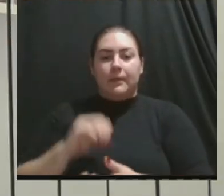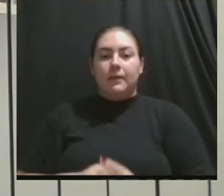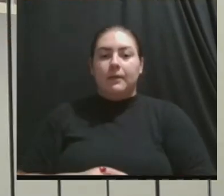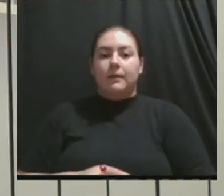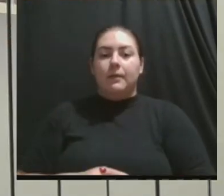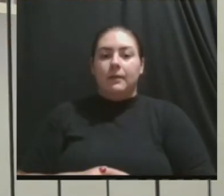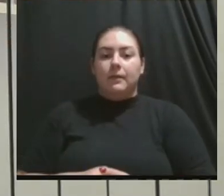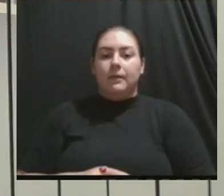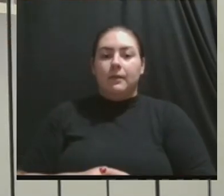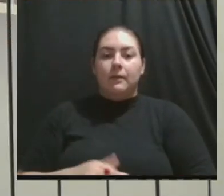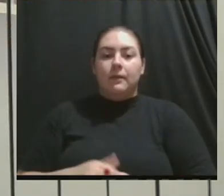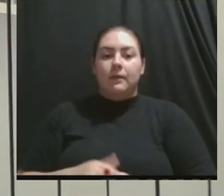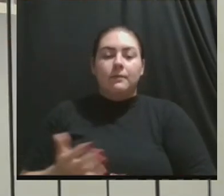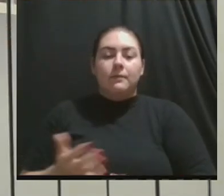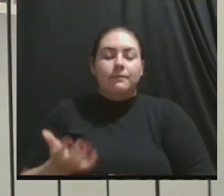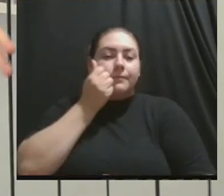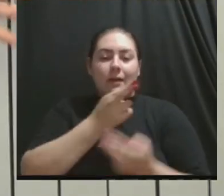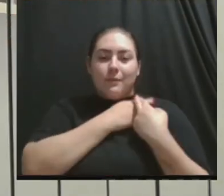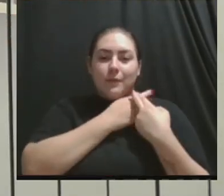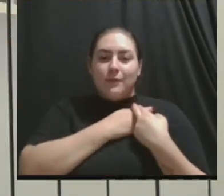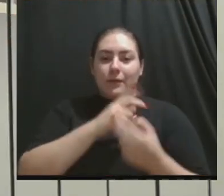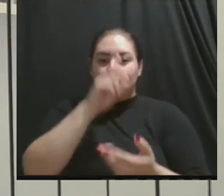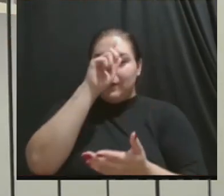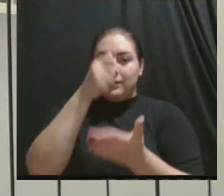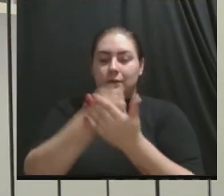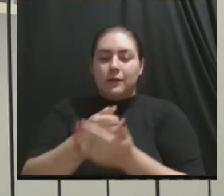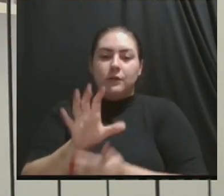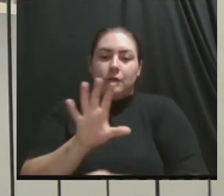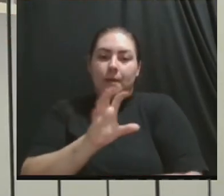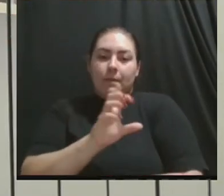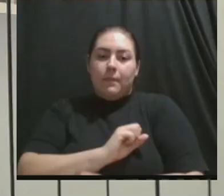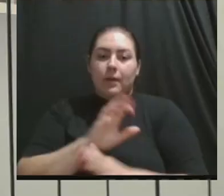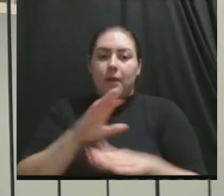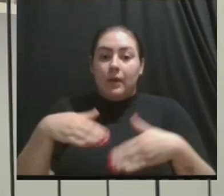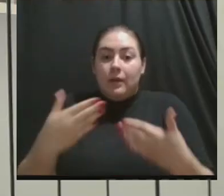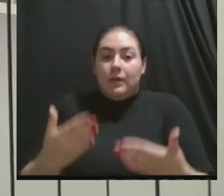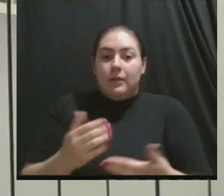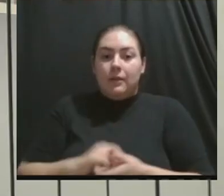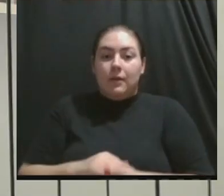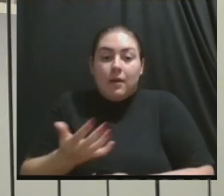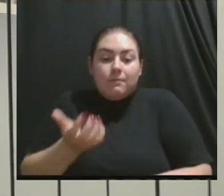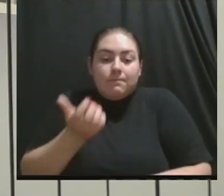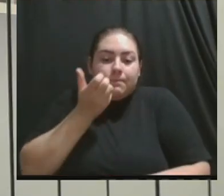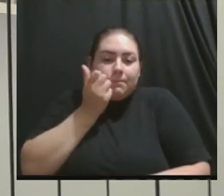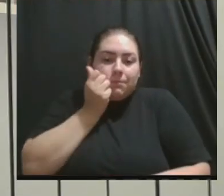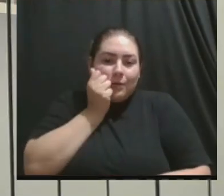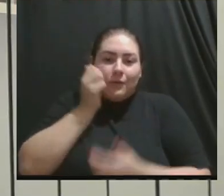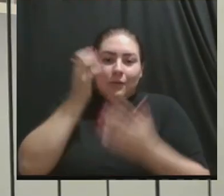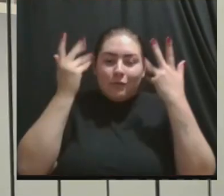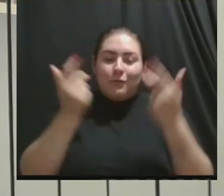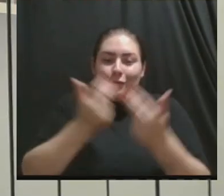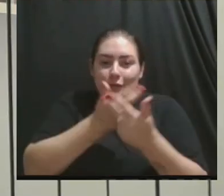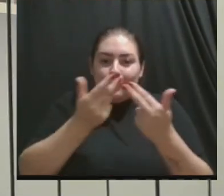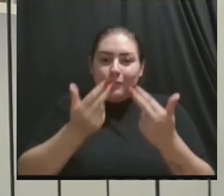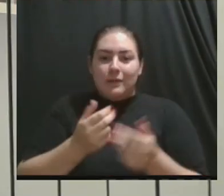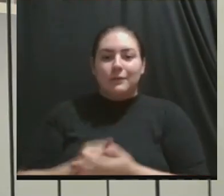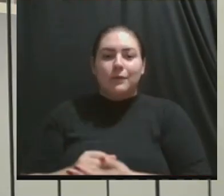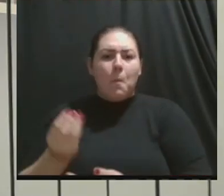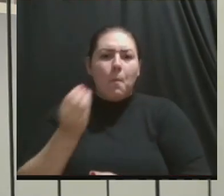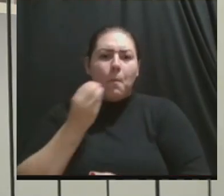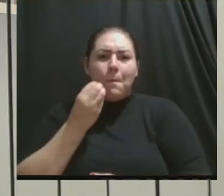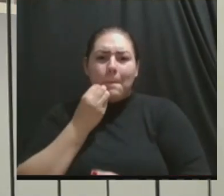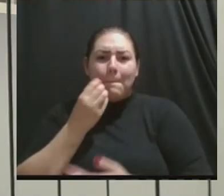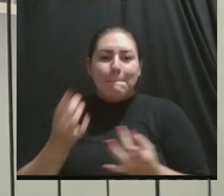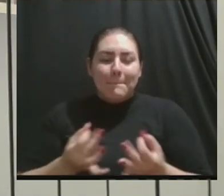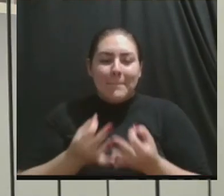ato de amor. Por isso, o nosso quadro Adote um Bichinho é uma ótima oportunidade para você conhecer e